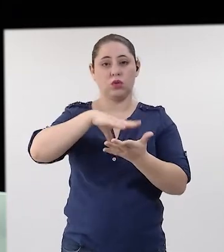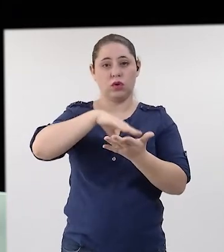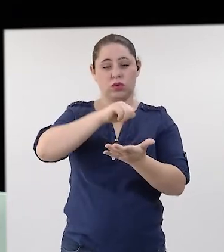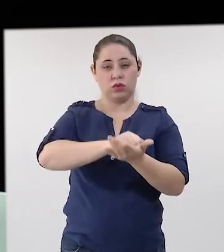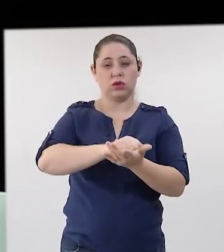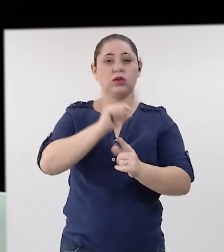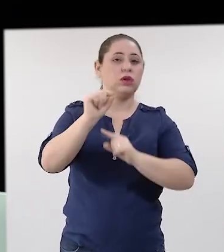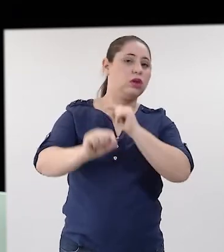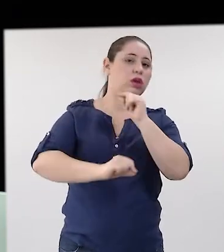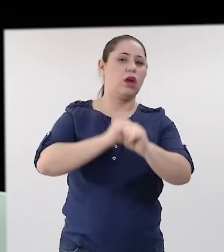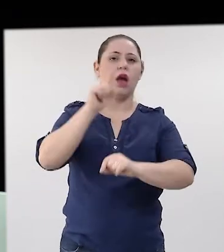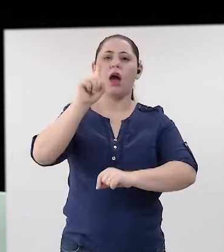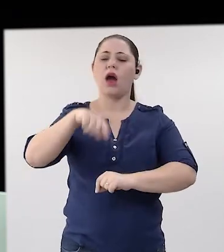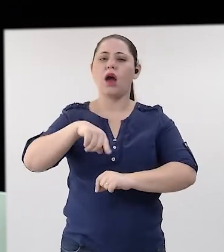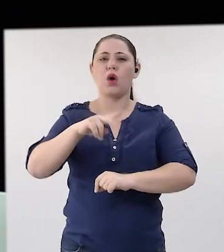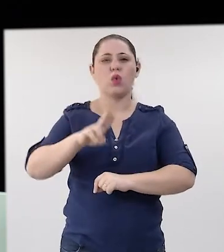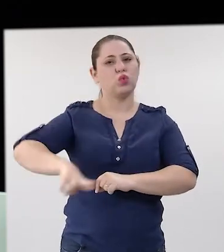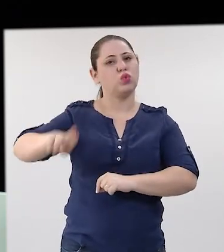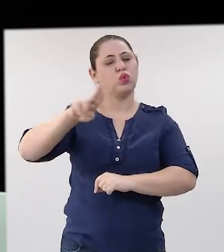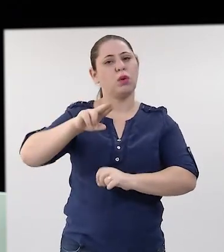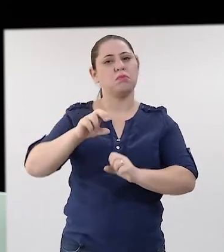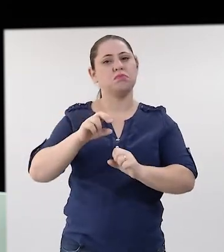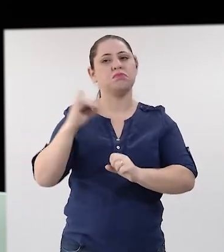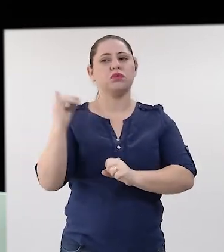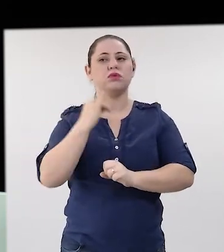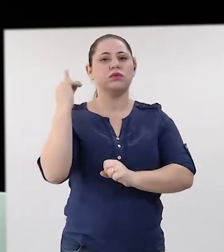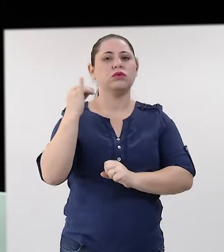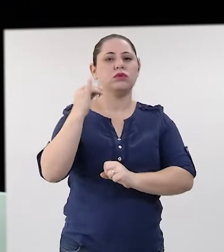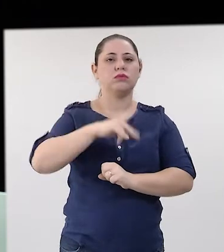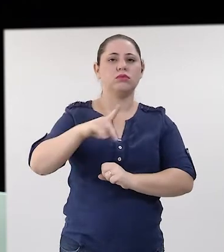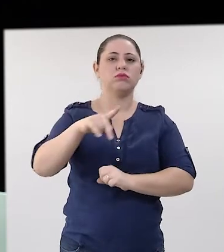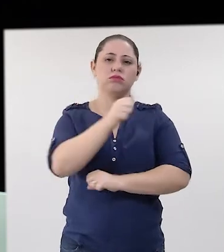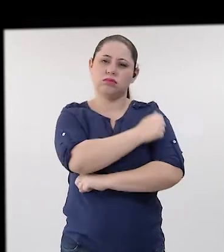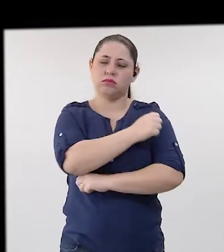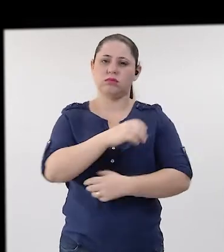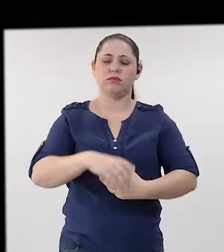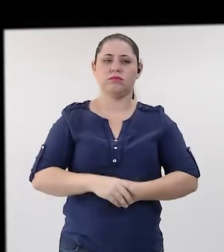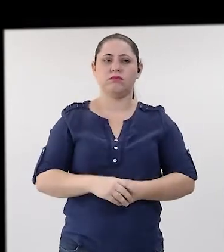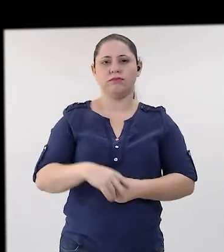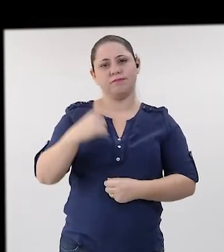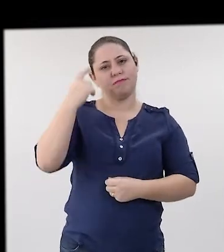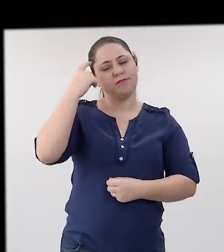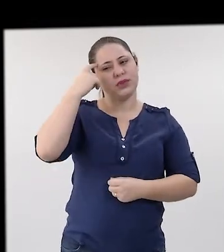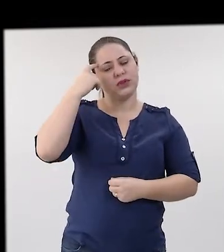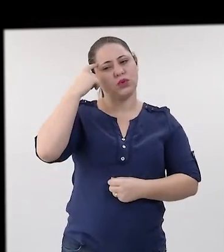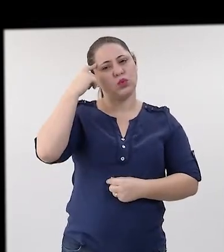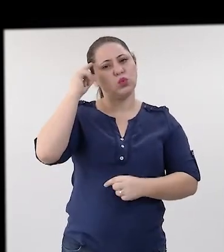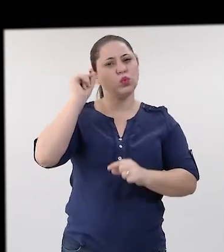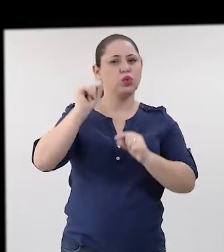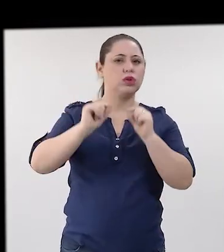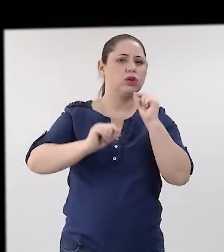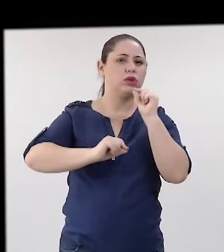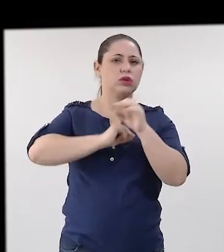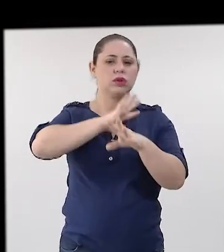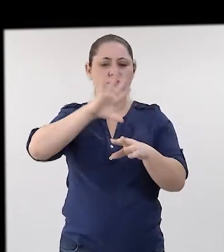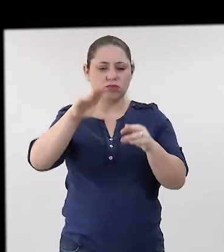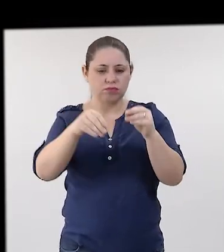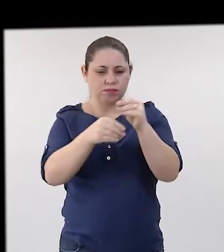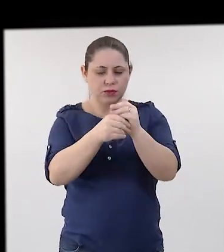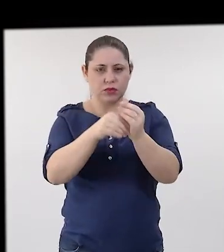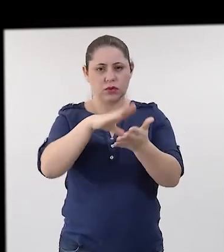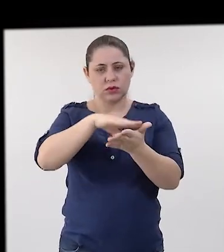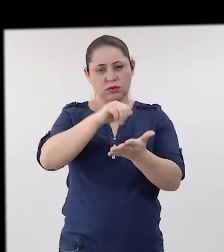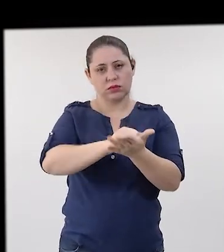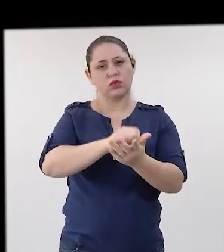aplicativo que seja bastante útil para os professores e alunos? Eu acho que um potencial também que está incluído dentro